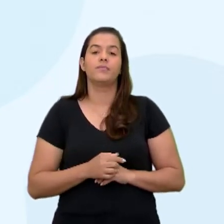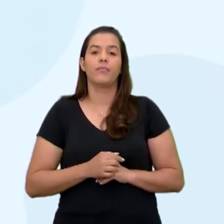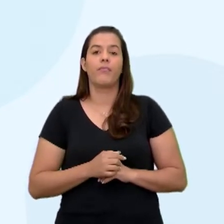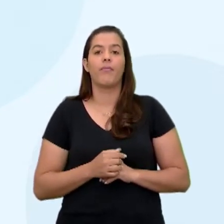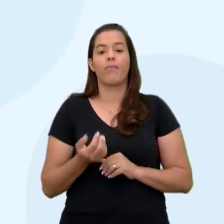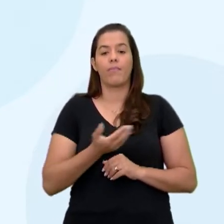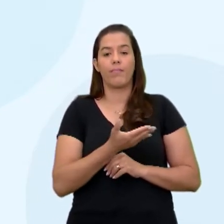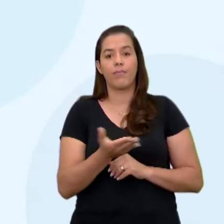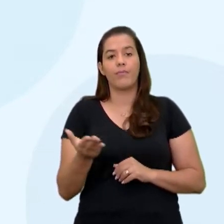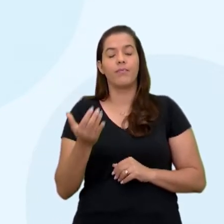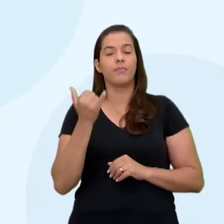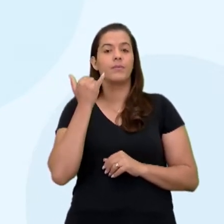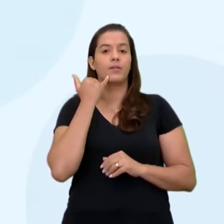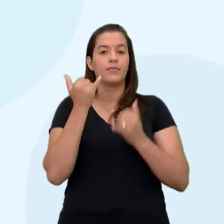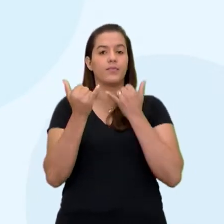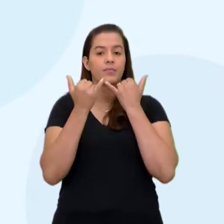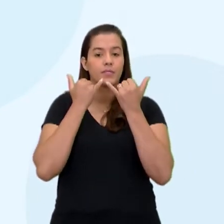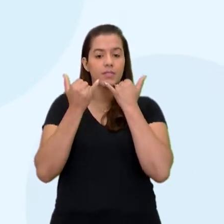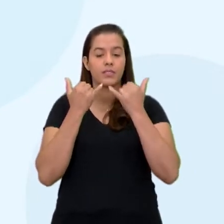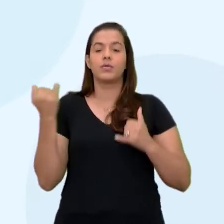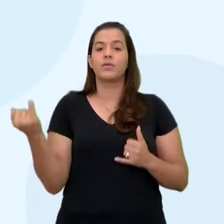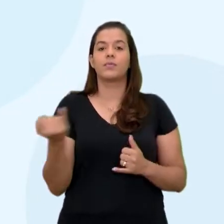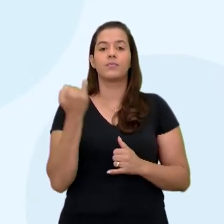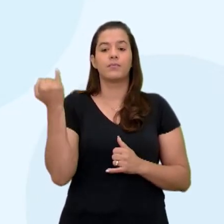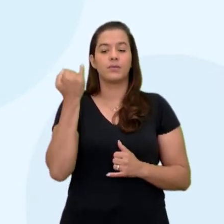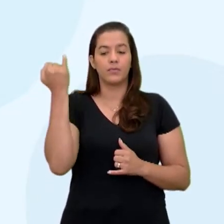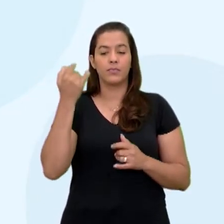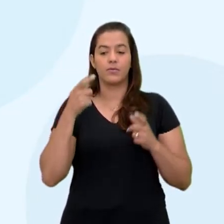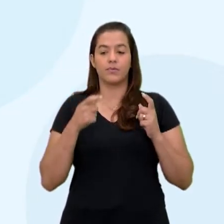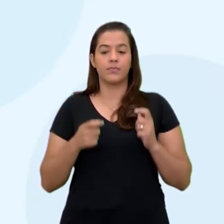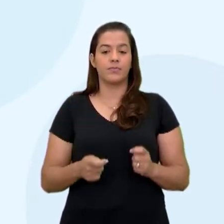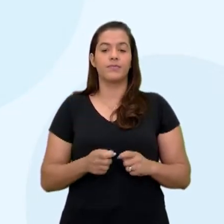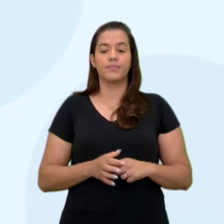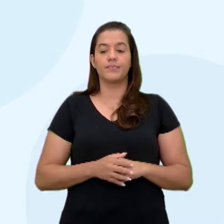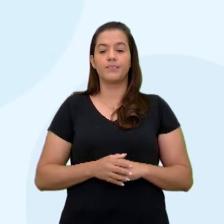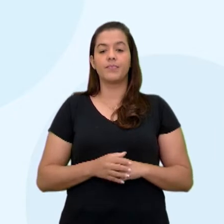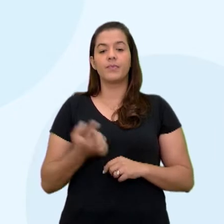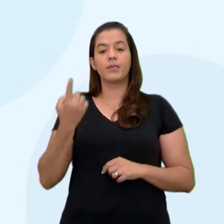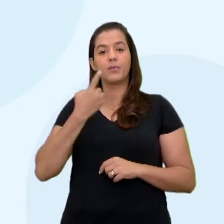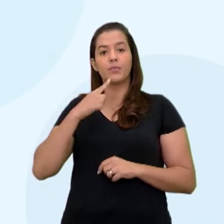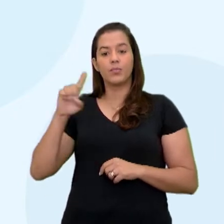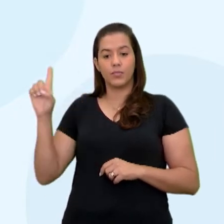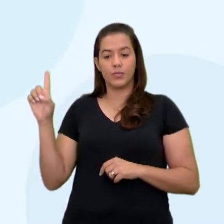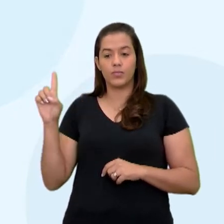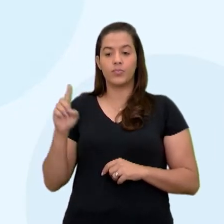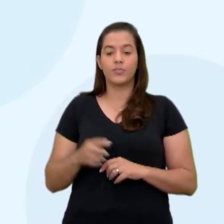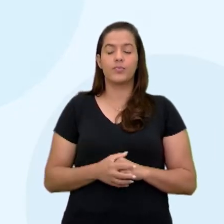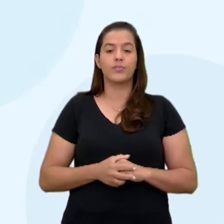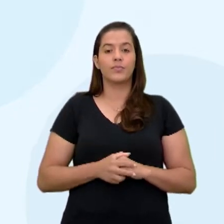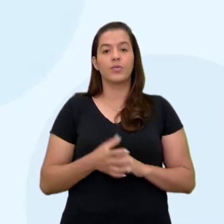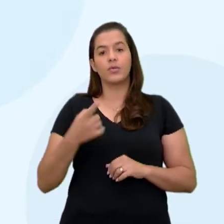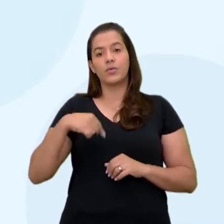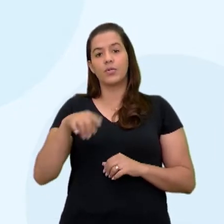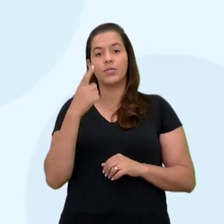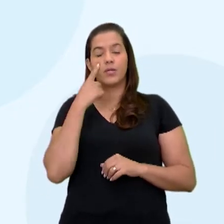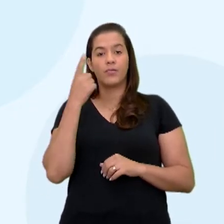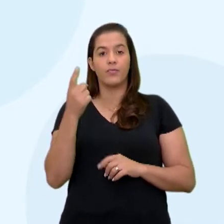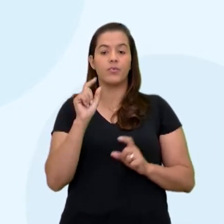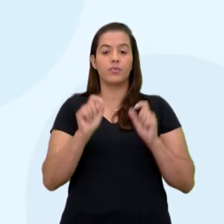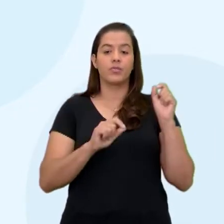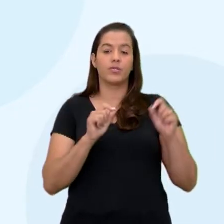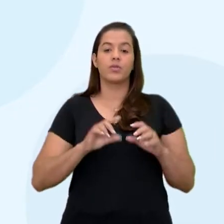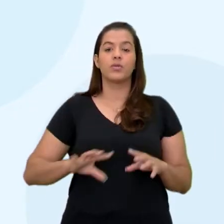uma interpretação extremamente fidedigna. E por último, a gente está vendo, isso